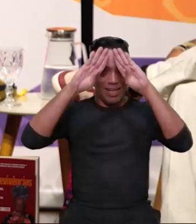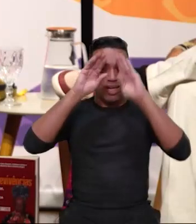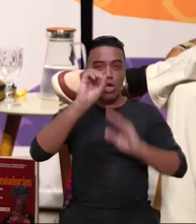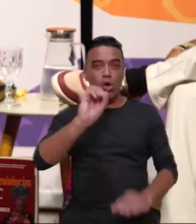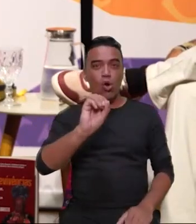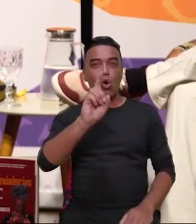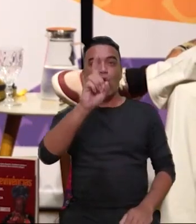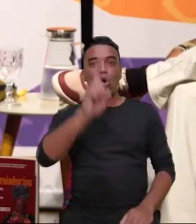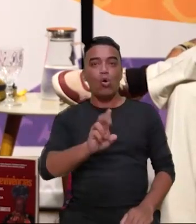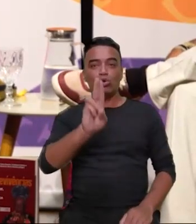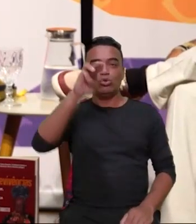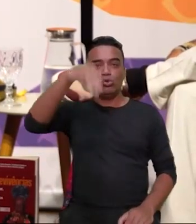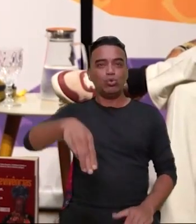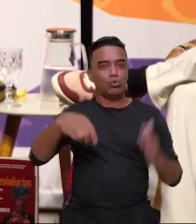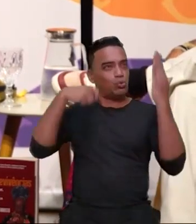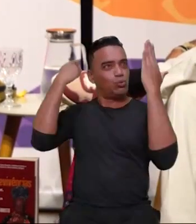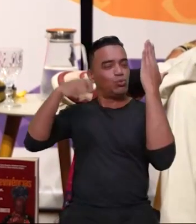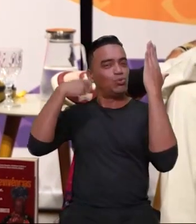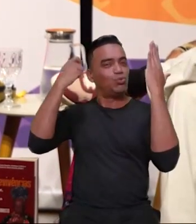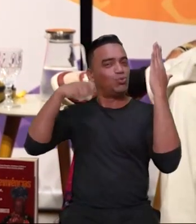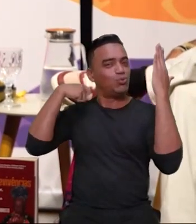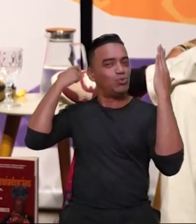Oxum é um espelho